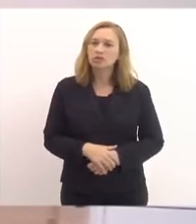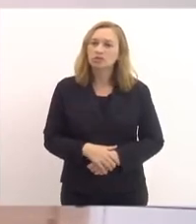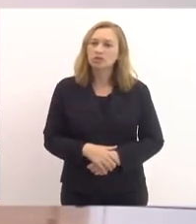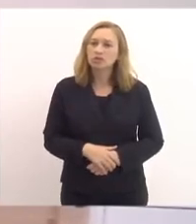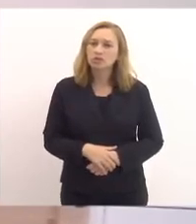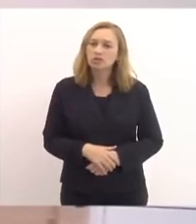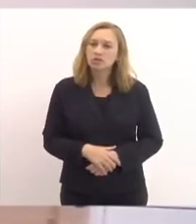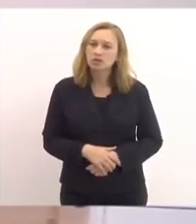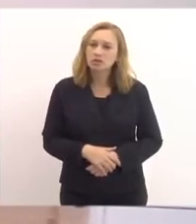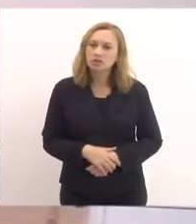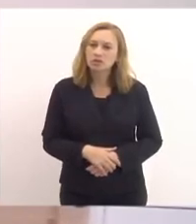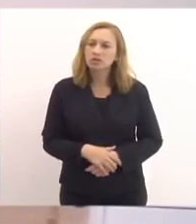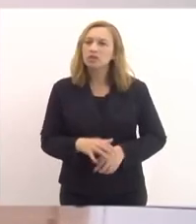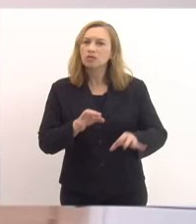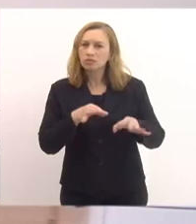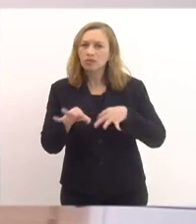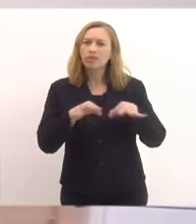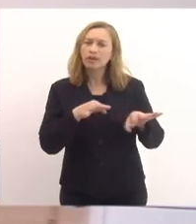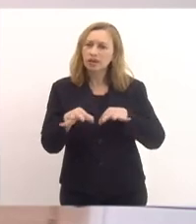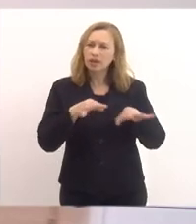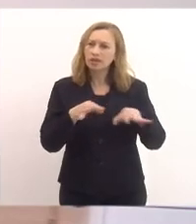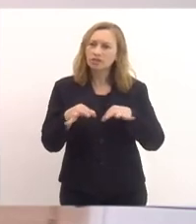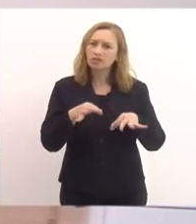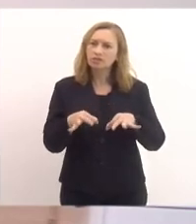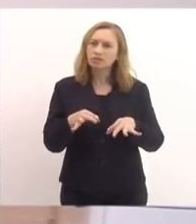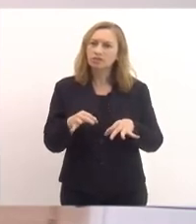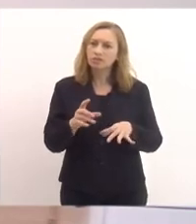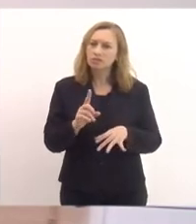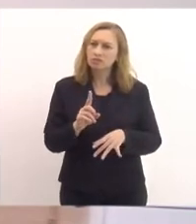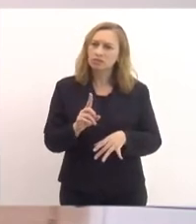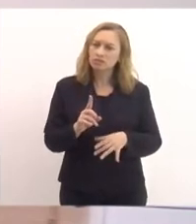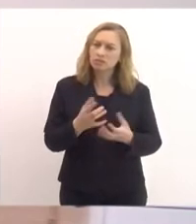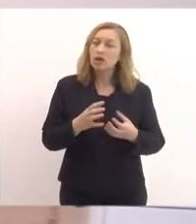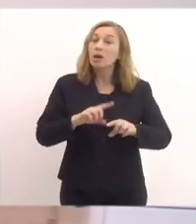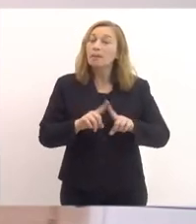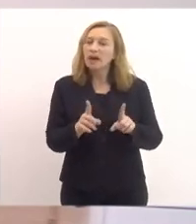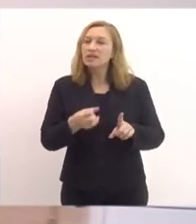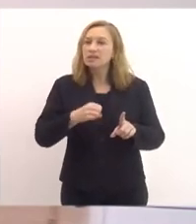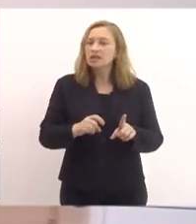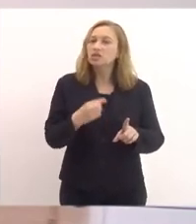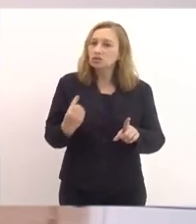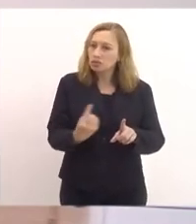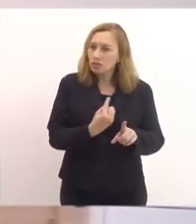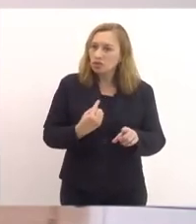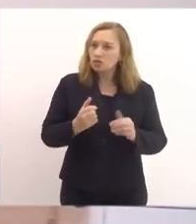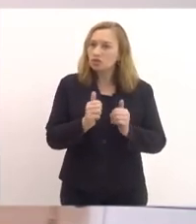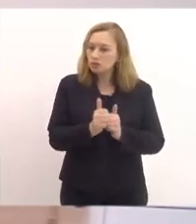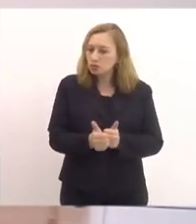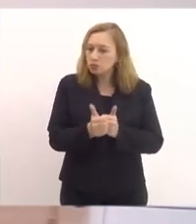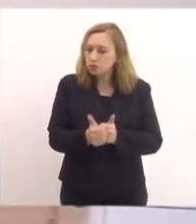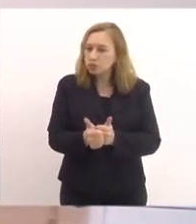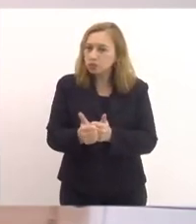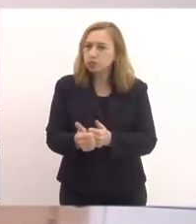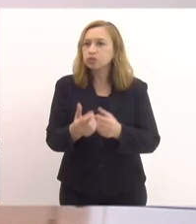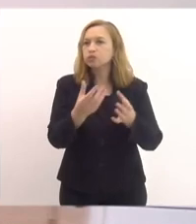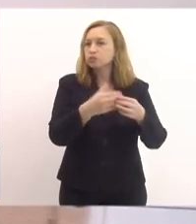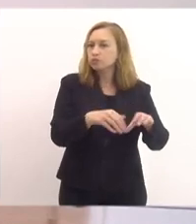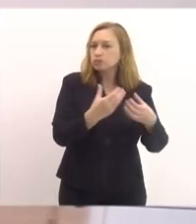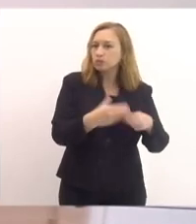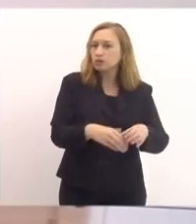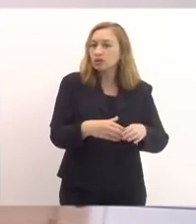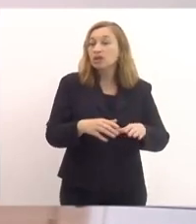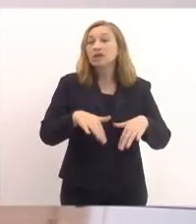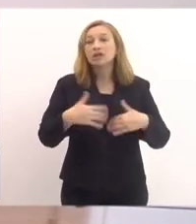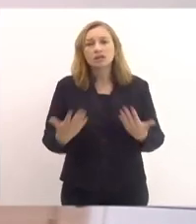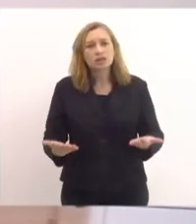Então, quem não estiver preparado, lamento. Mas, se nós estamos perseguindo esse concurso, então que se